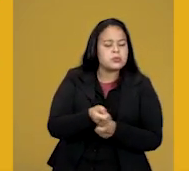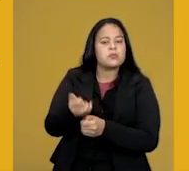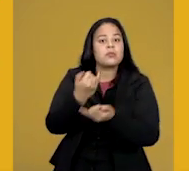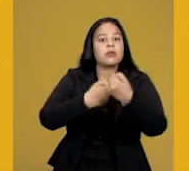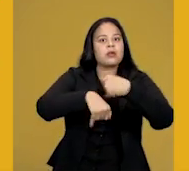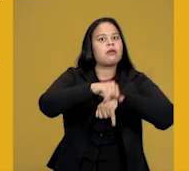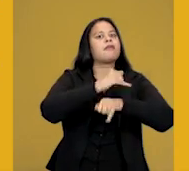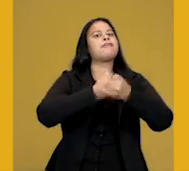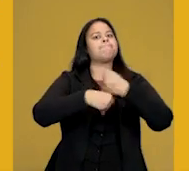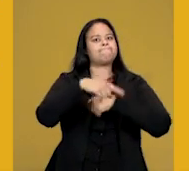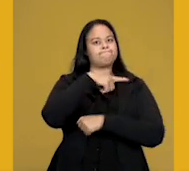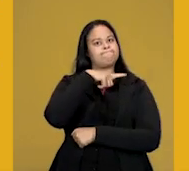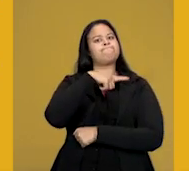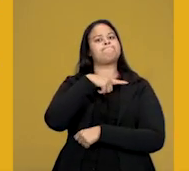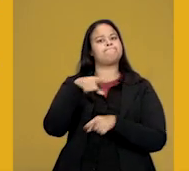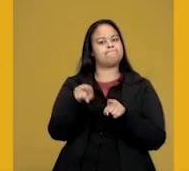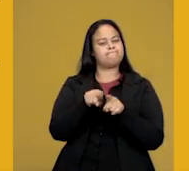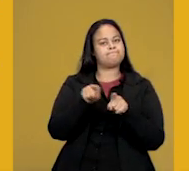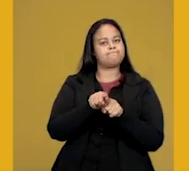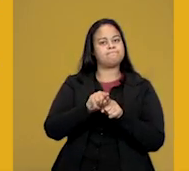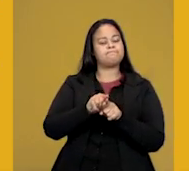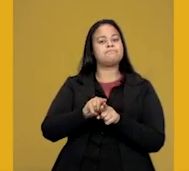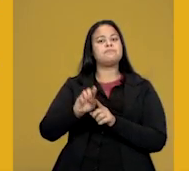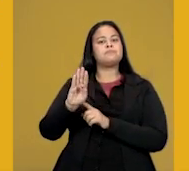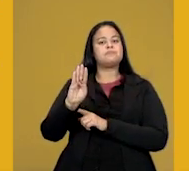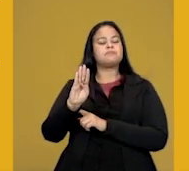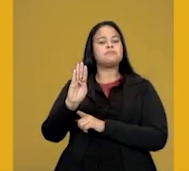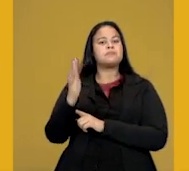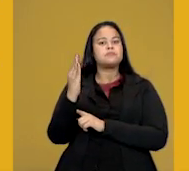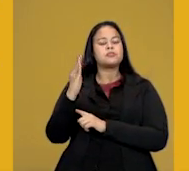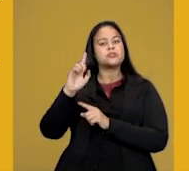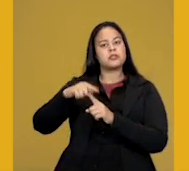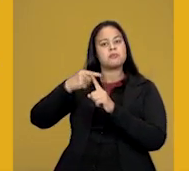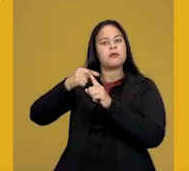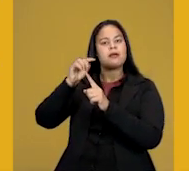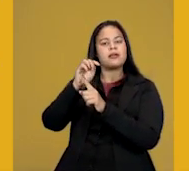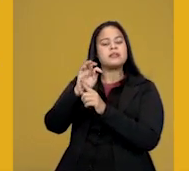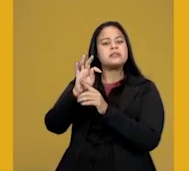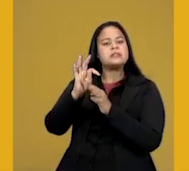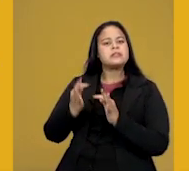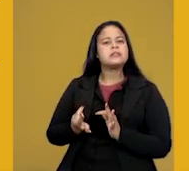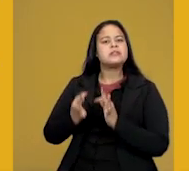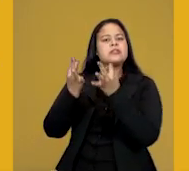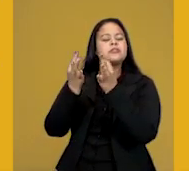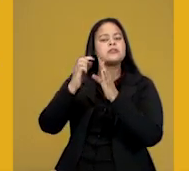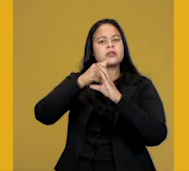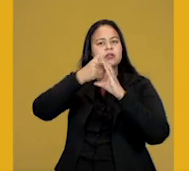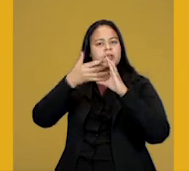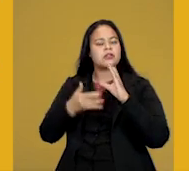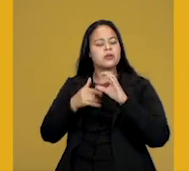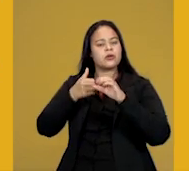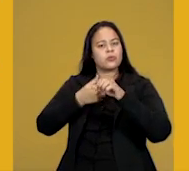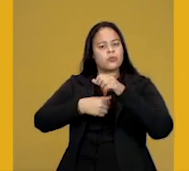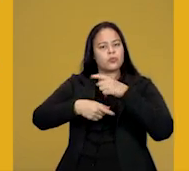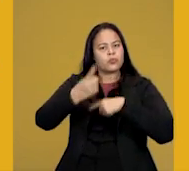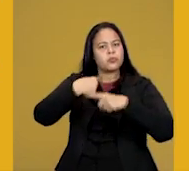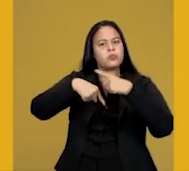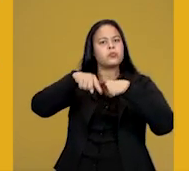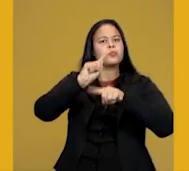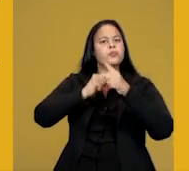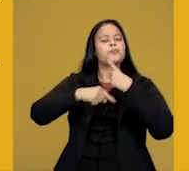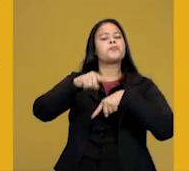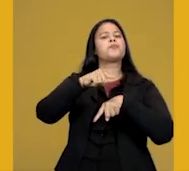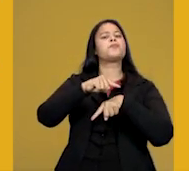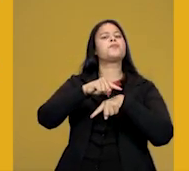né, a biotecnologia são algumas das principais características da modernização das